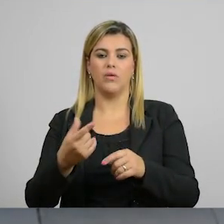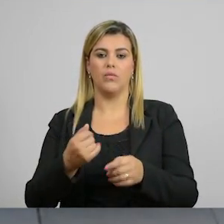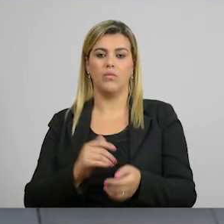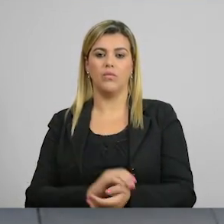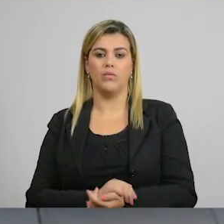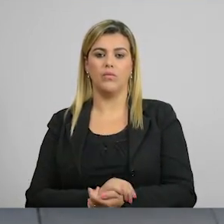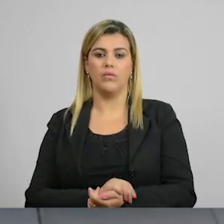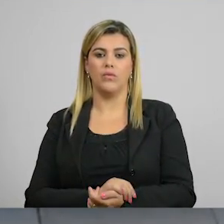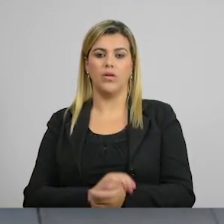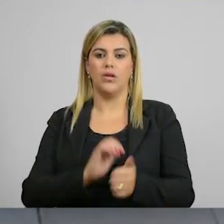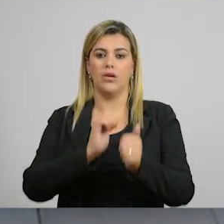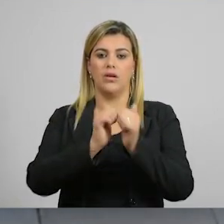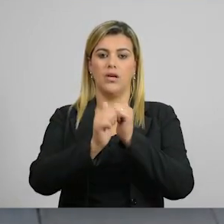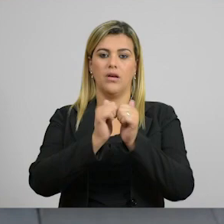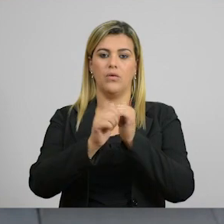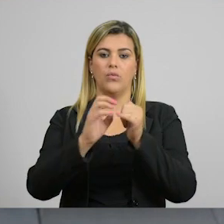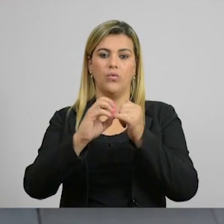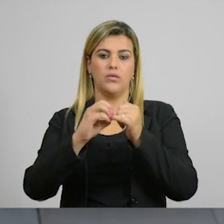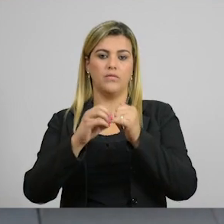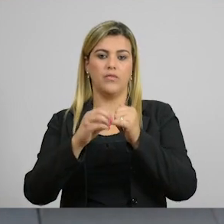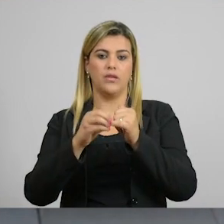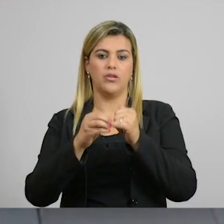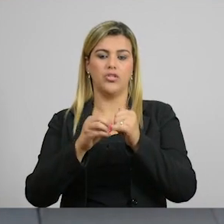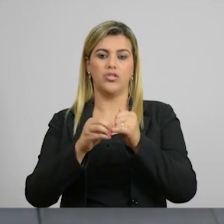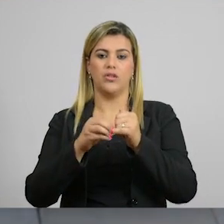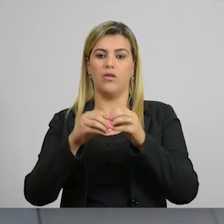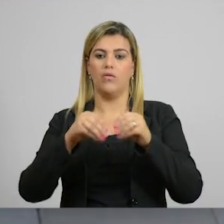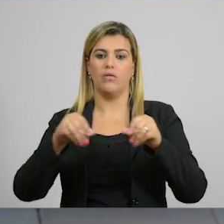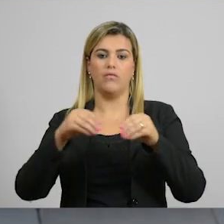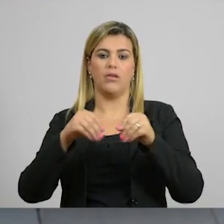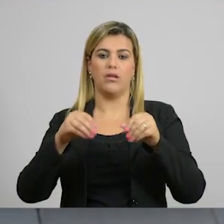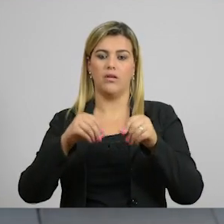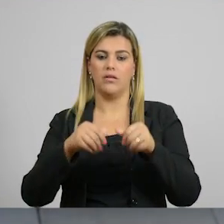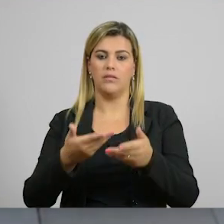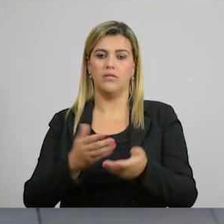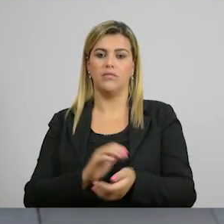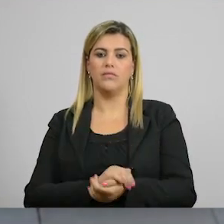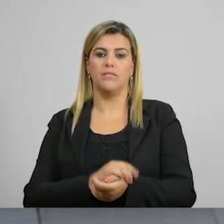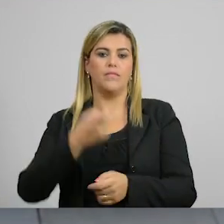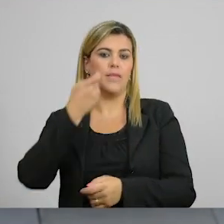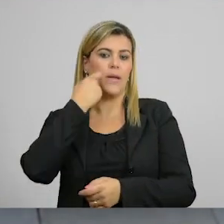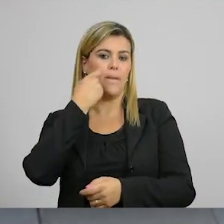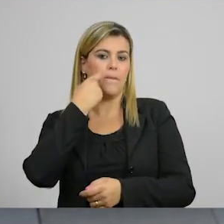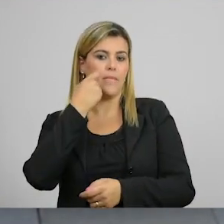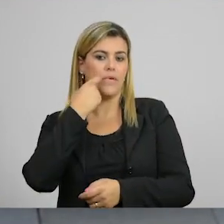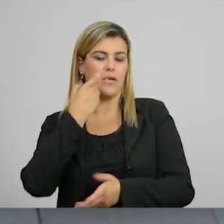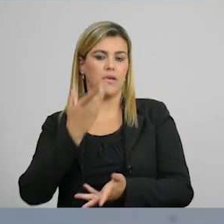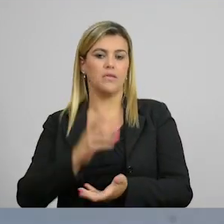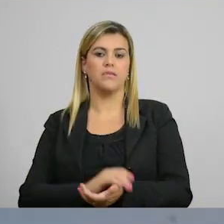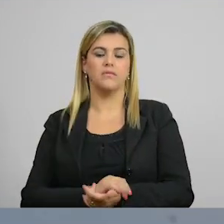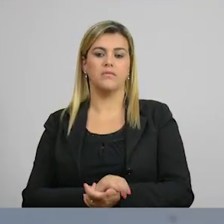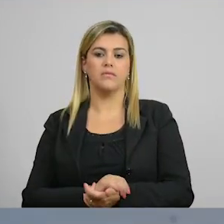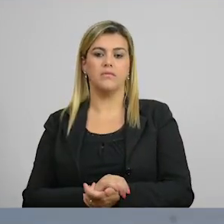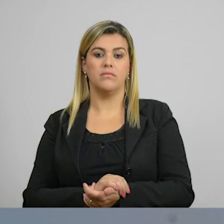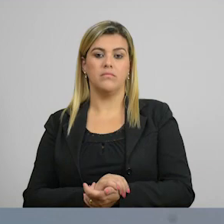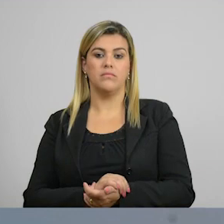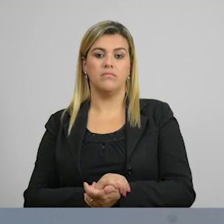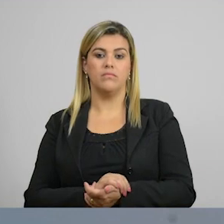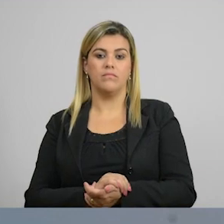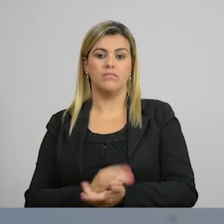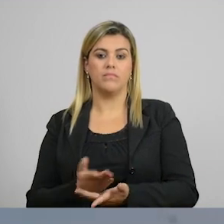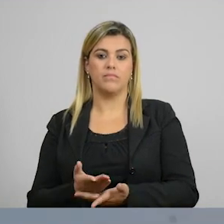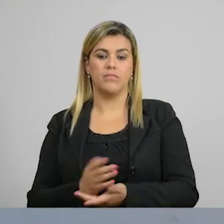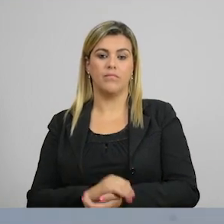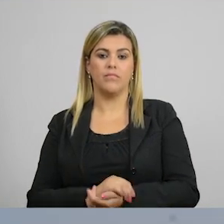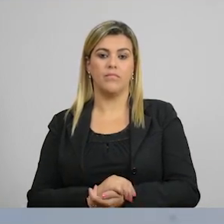preço atual, o arroz, o feijão, a farinha, o peixe. Então,